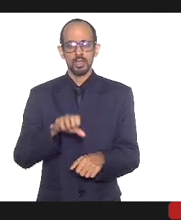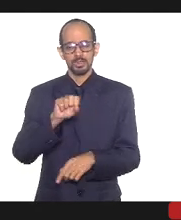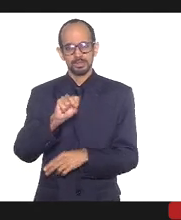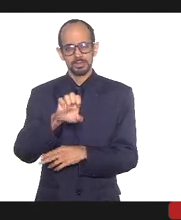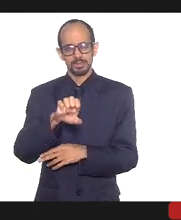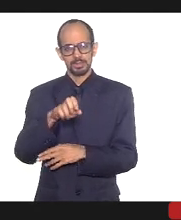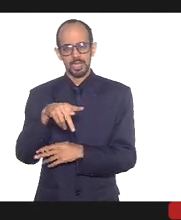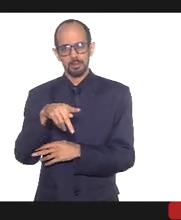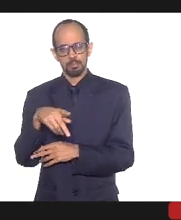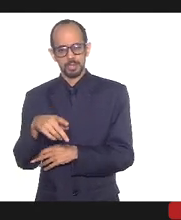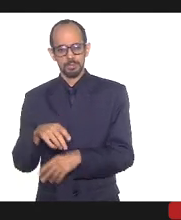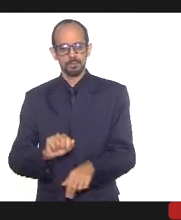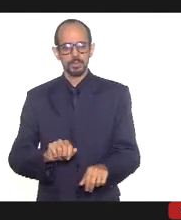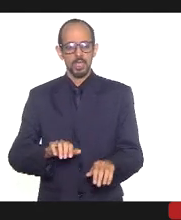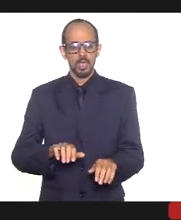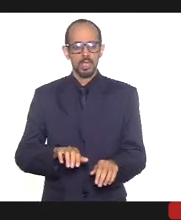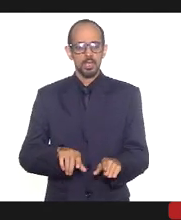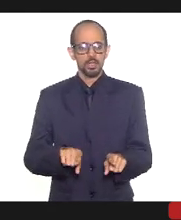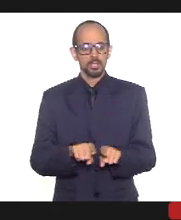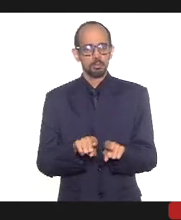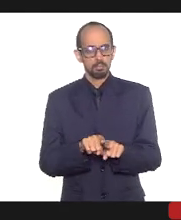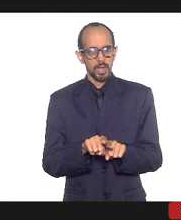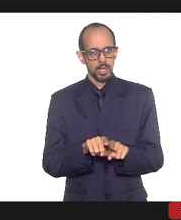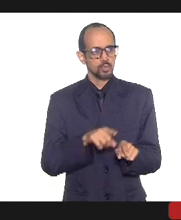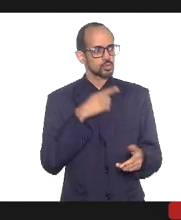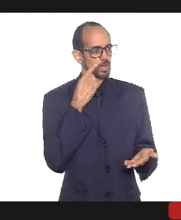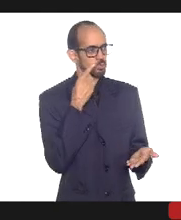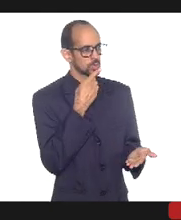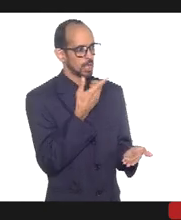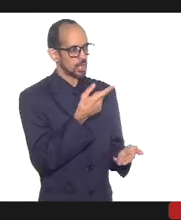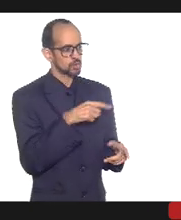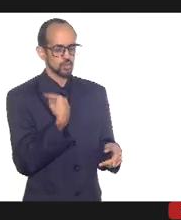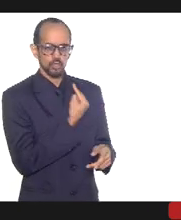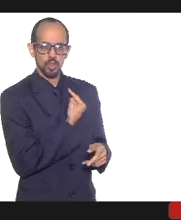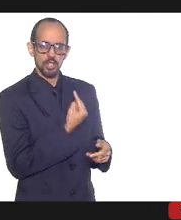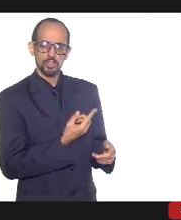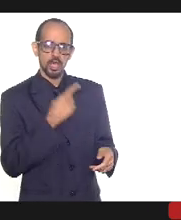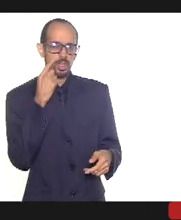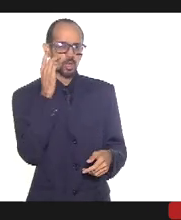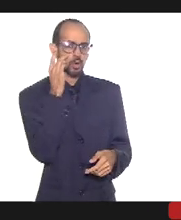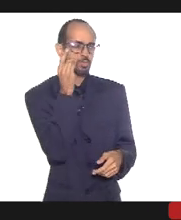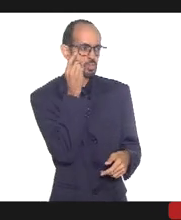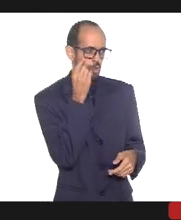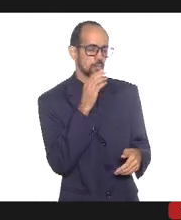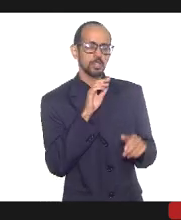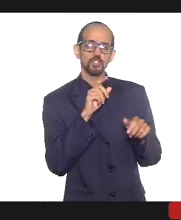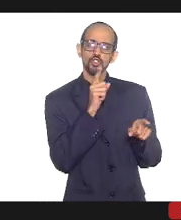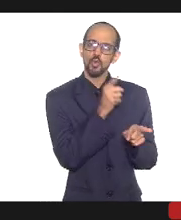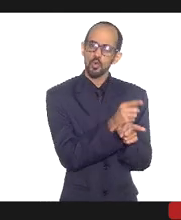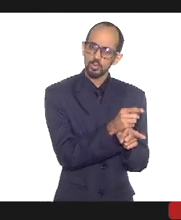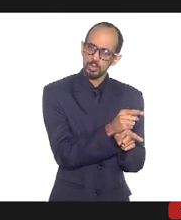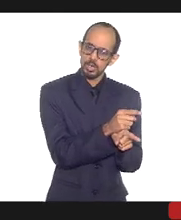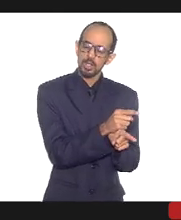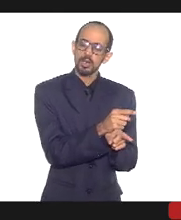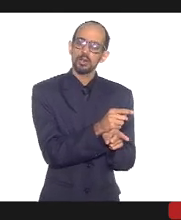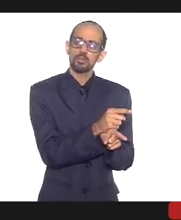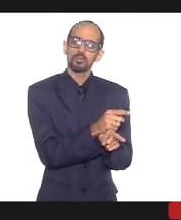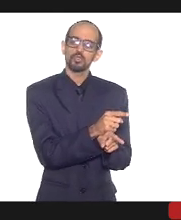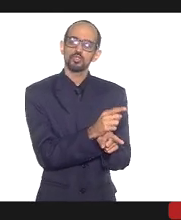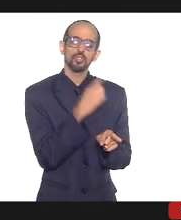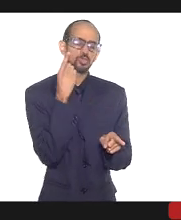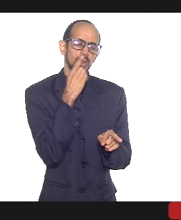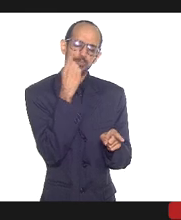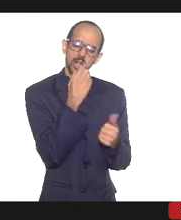recebeu em reunião, tivemos a oportunidade de conversar pessoalmente, e ele deu o seu